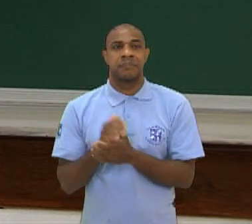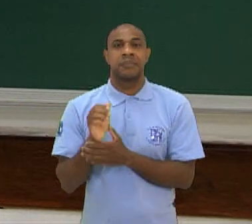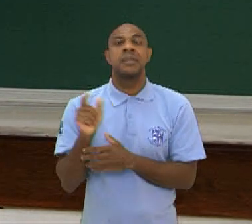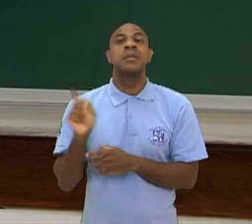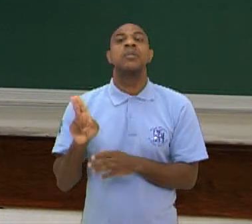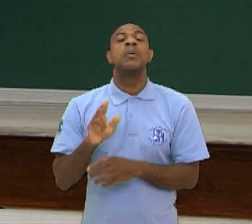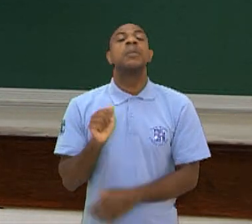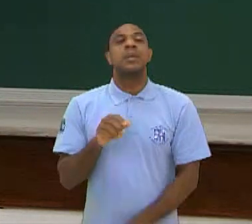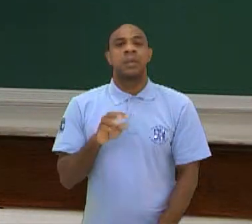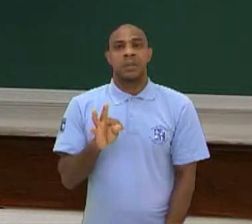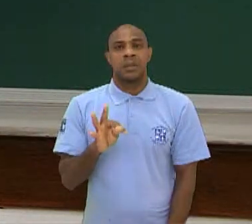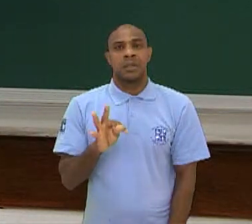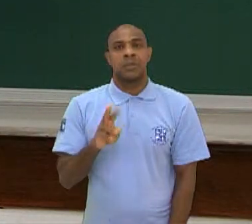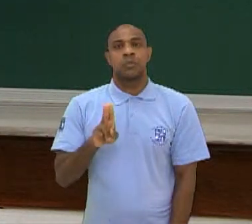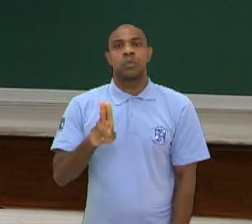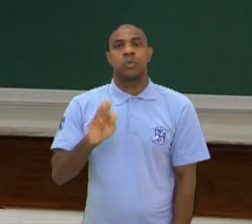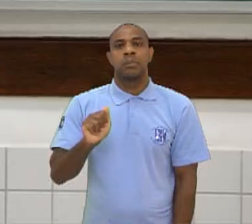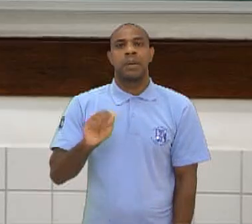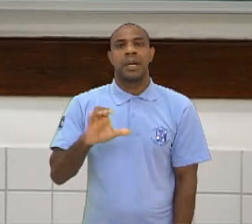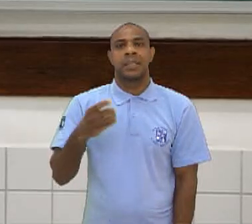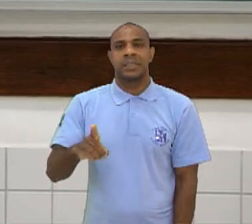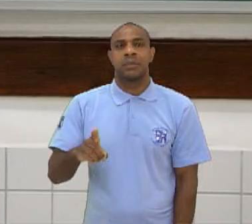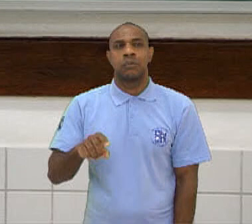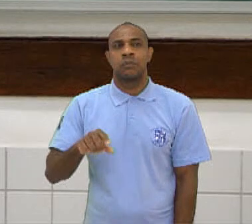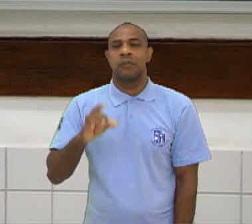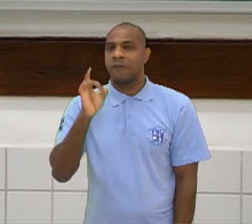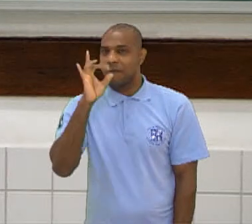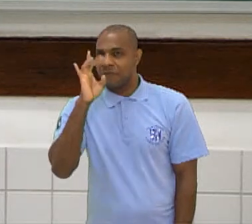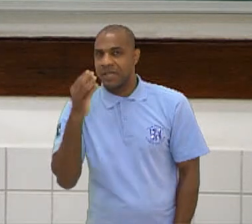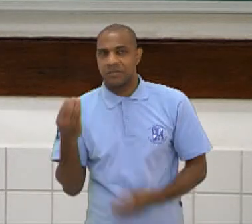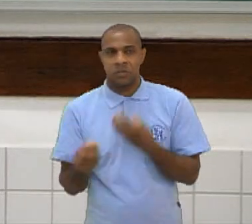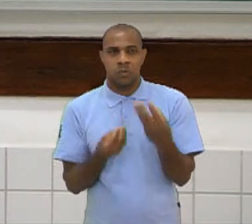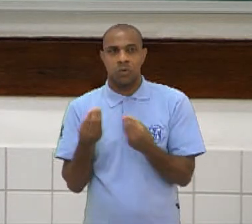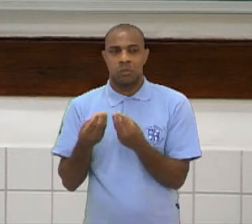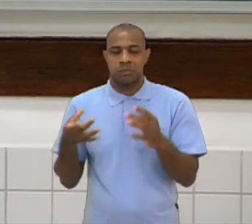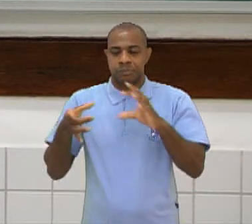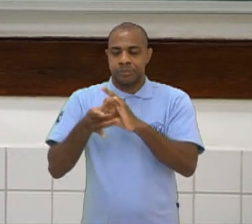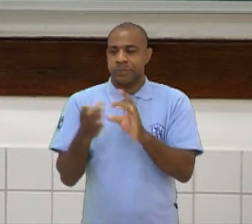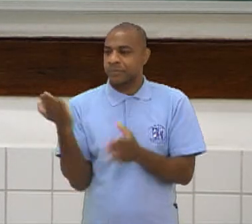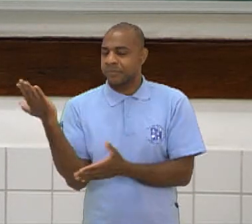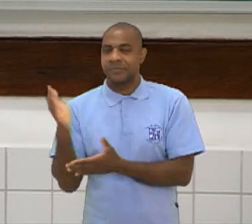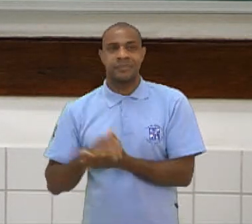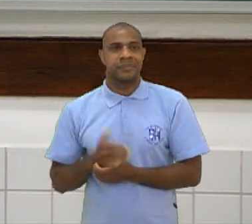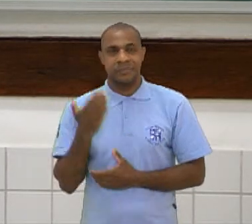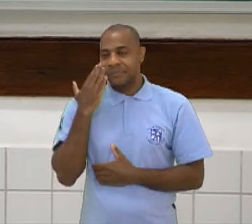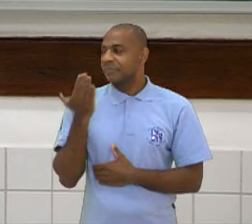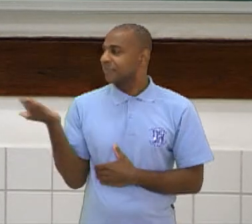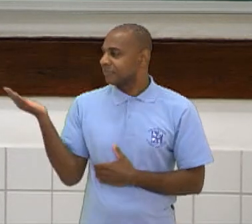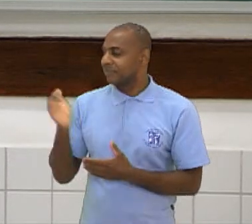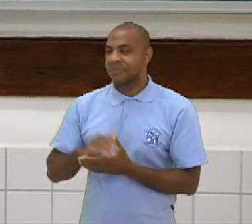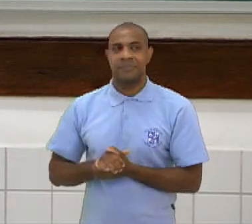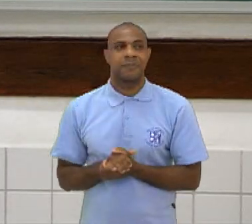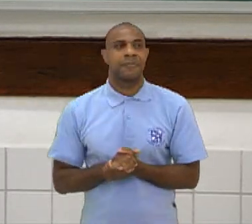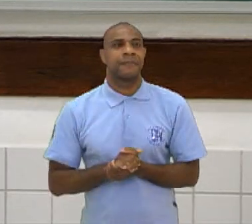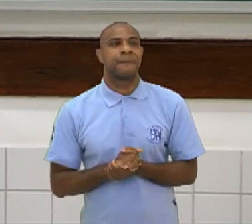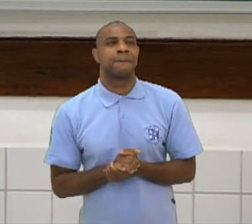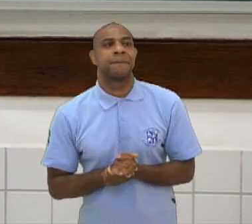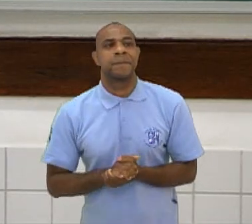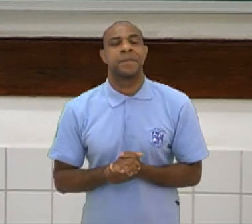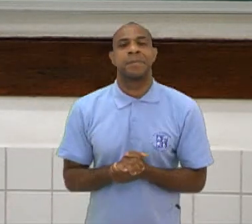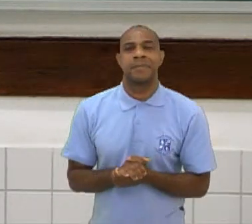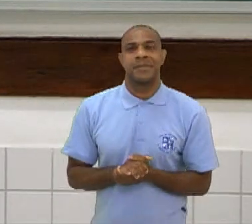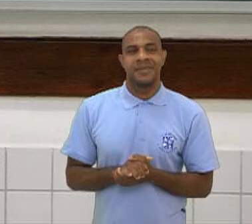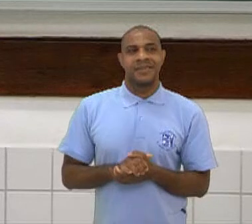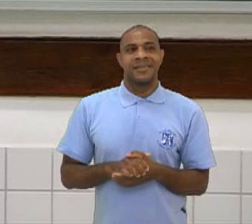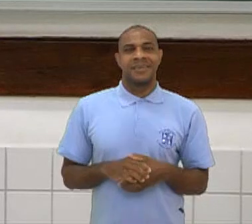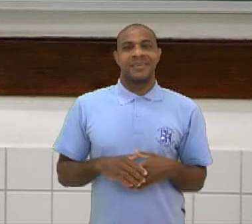com leguminosas. Então, geralmente, o que é feito? Né? Talvez você que mora no campo saiba melhor que eu até para explicar. Então, me mande a sua explicação aí, se você acha que eu